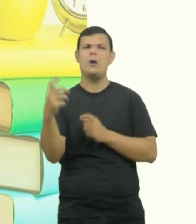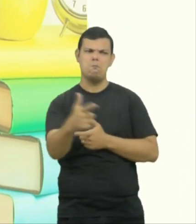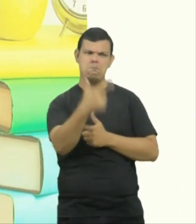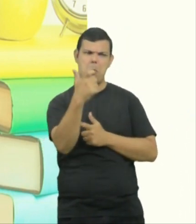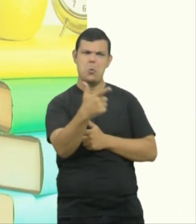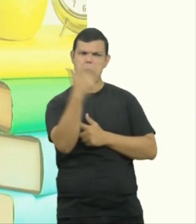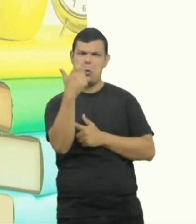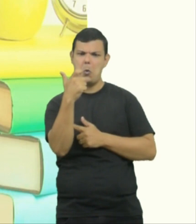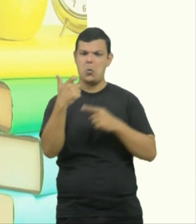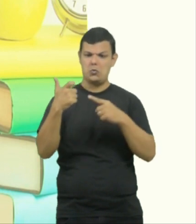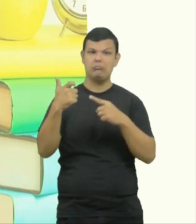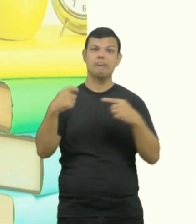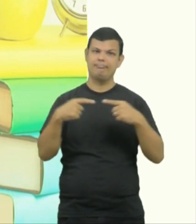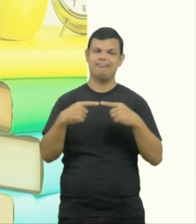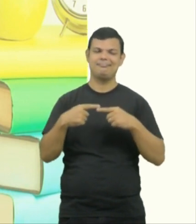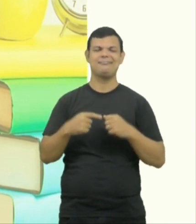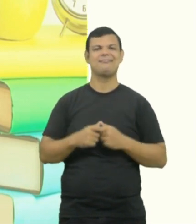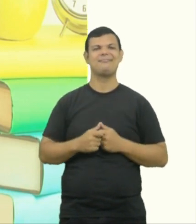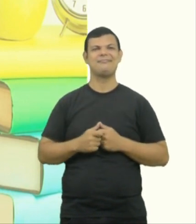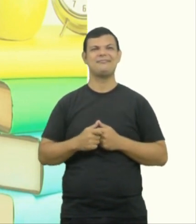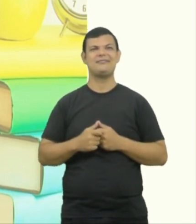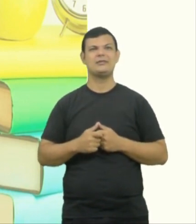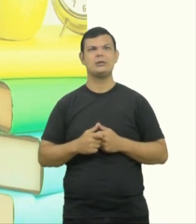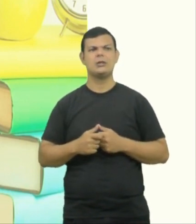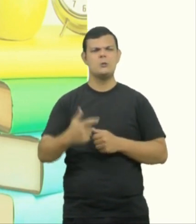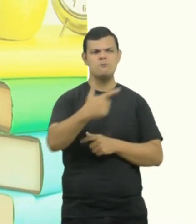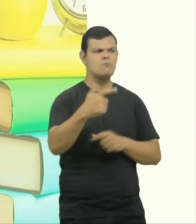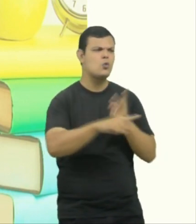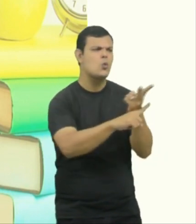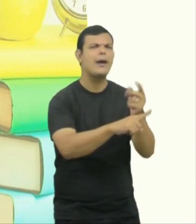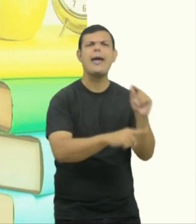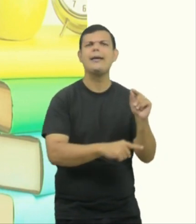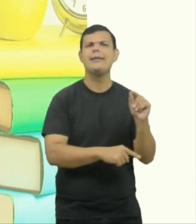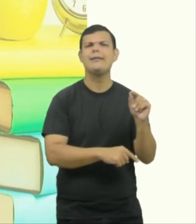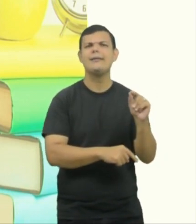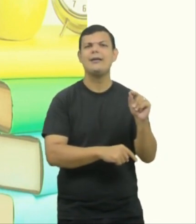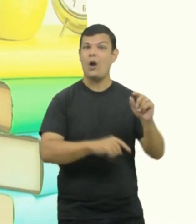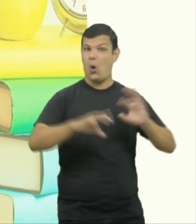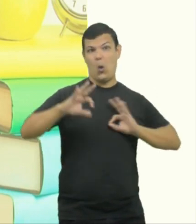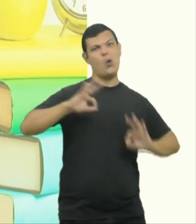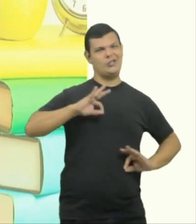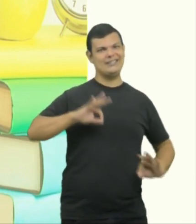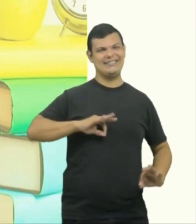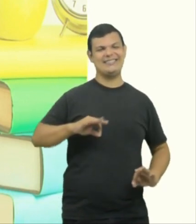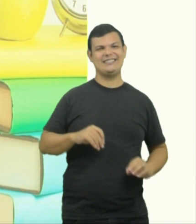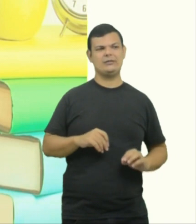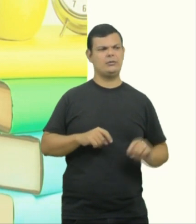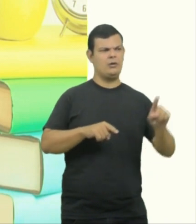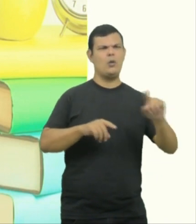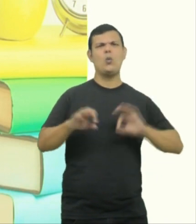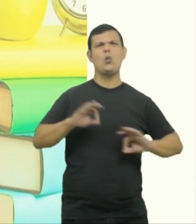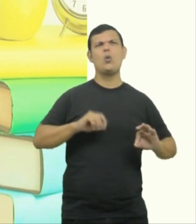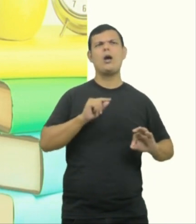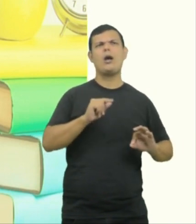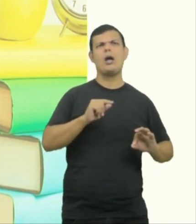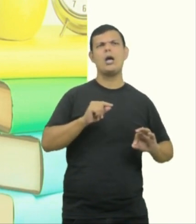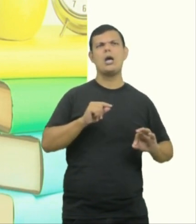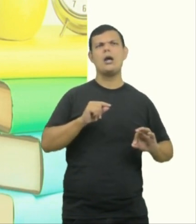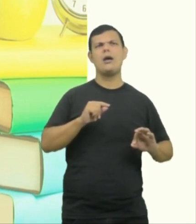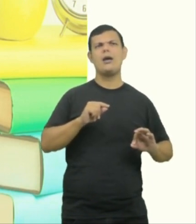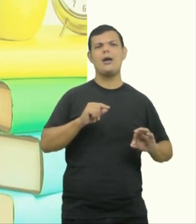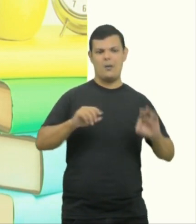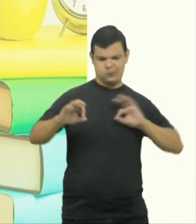essa morte, ela carregava o quê? Ih, rapá, uma foice. Bora lá. Quem a morte ameaçou? Lembra? Foi o